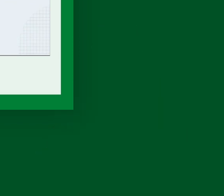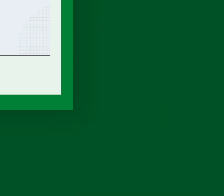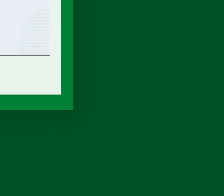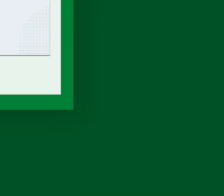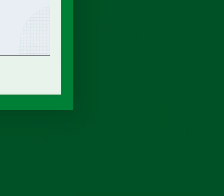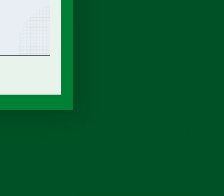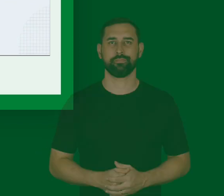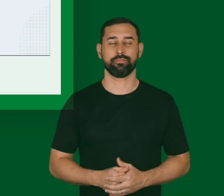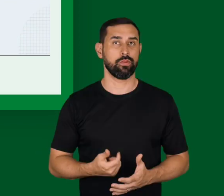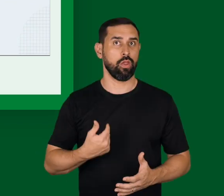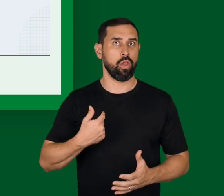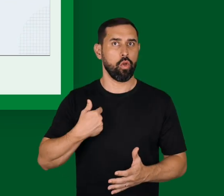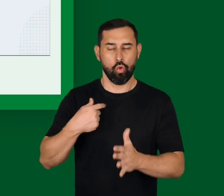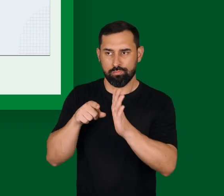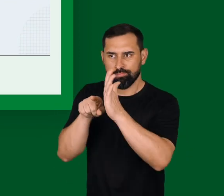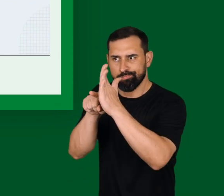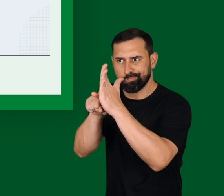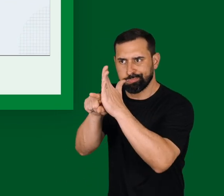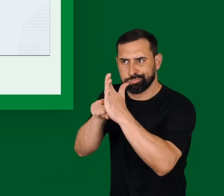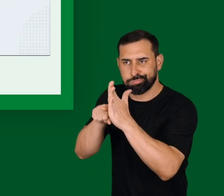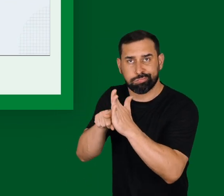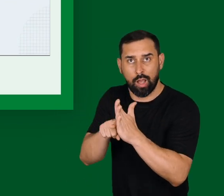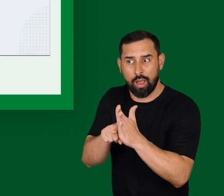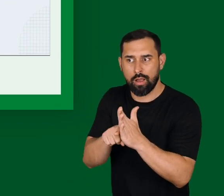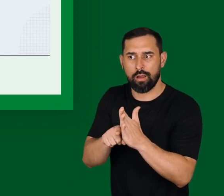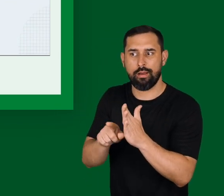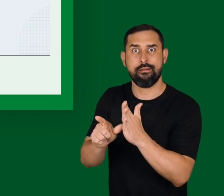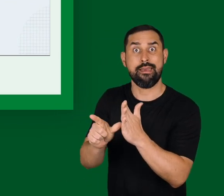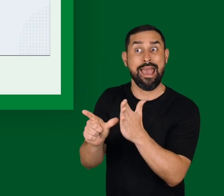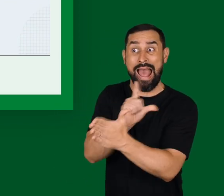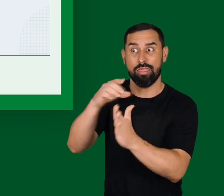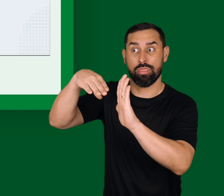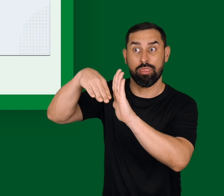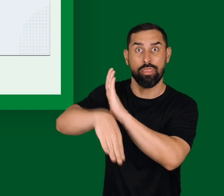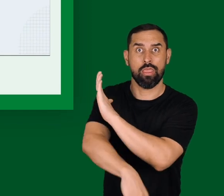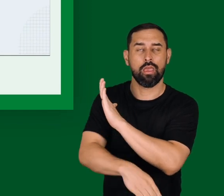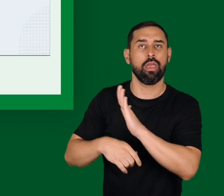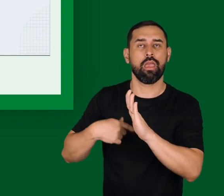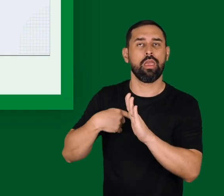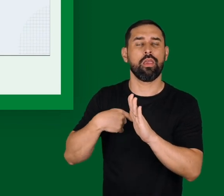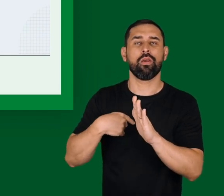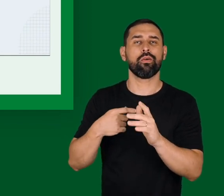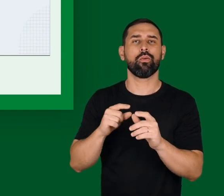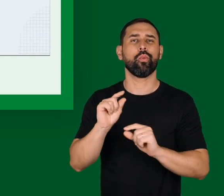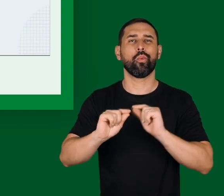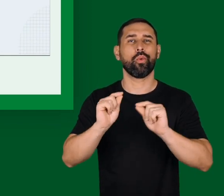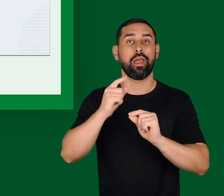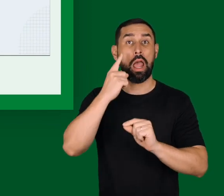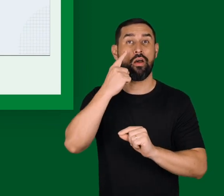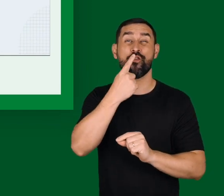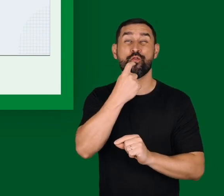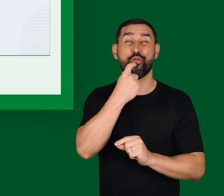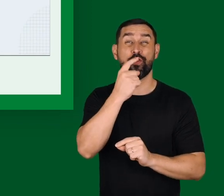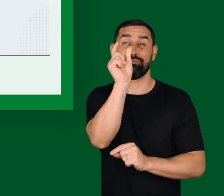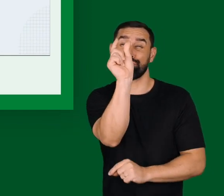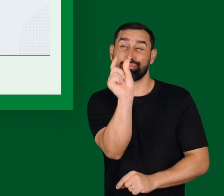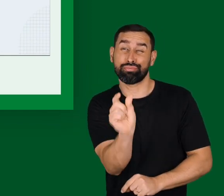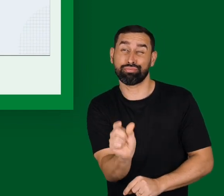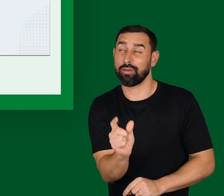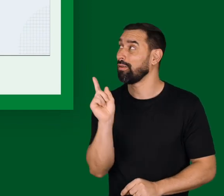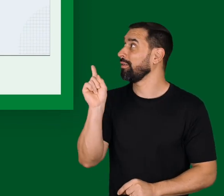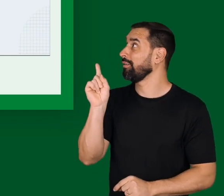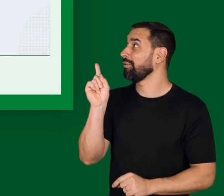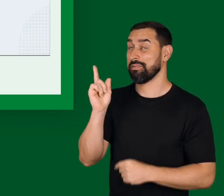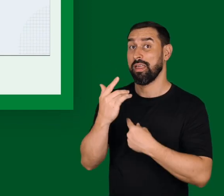tá? Lembrar que faz parte do reconhecimento precoce, esse é um